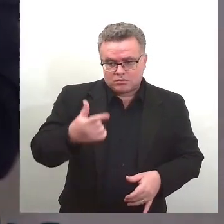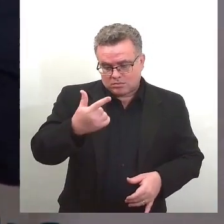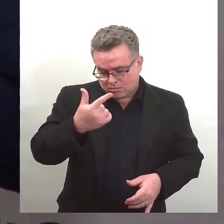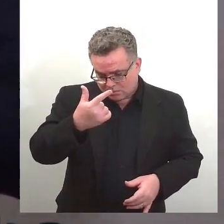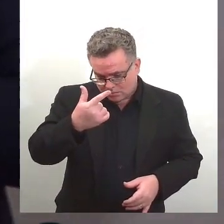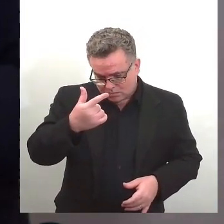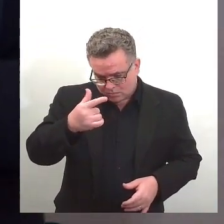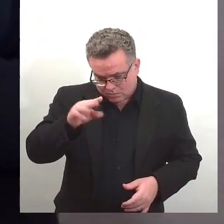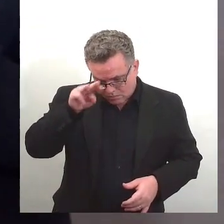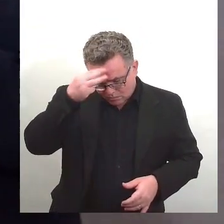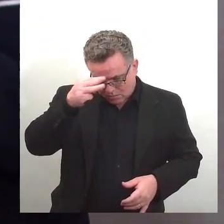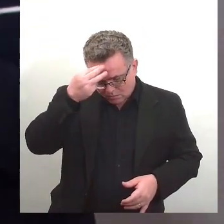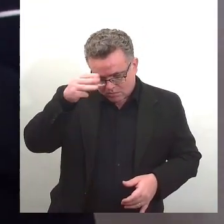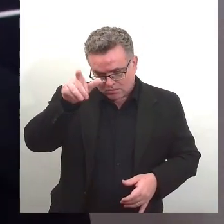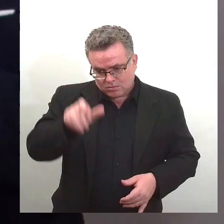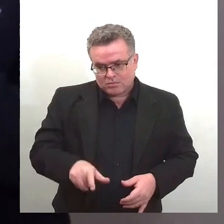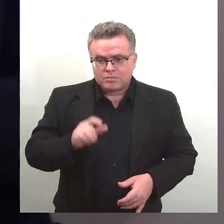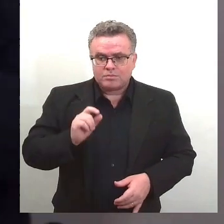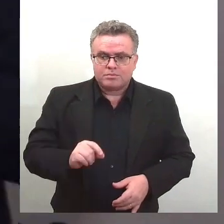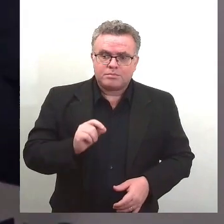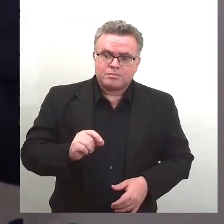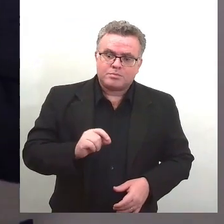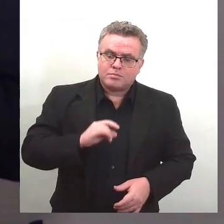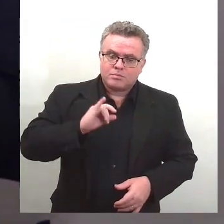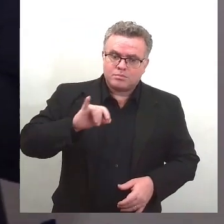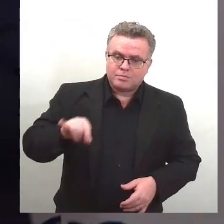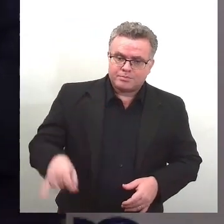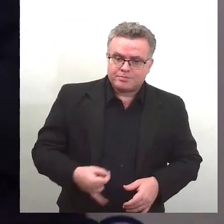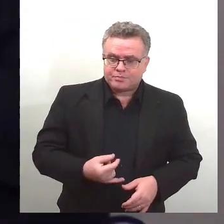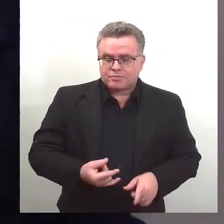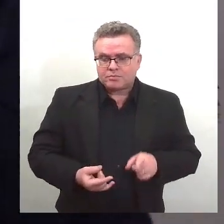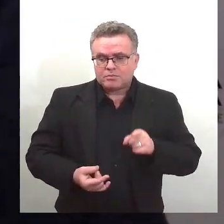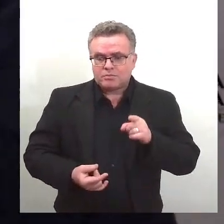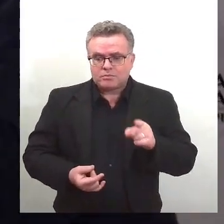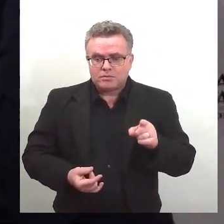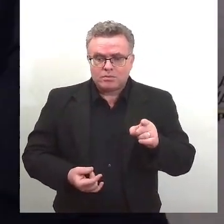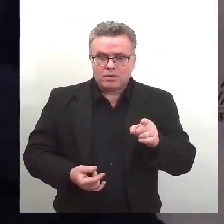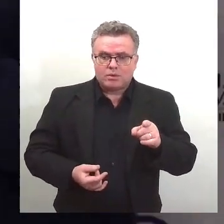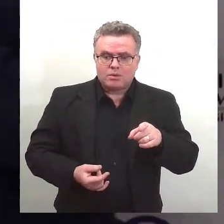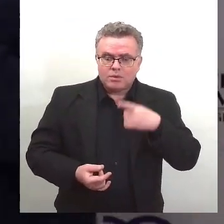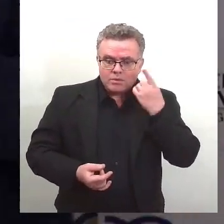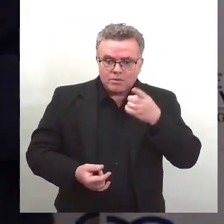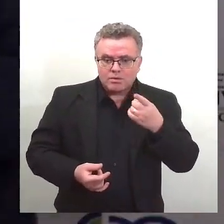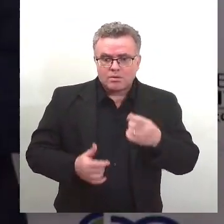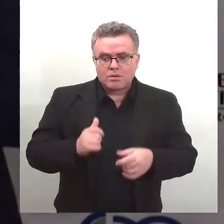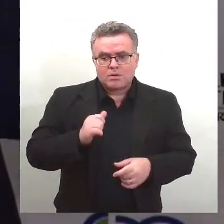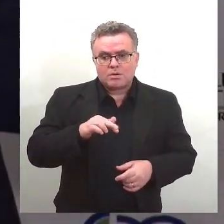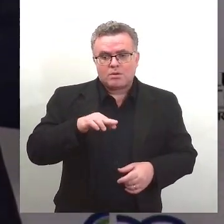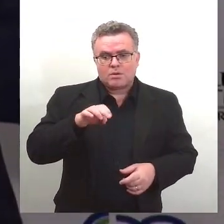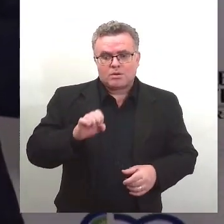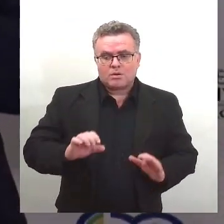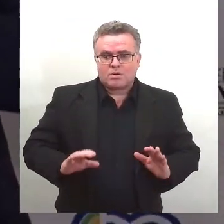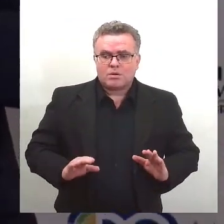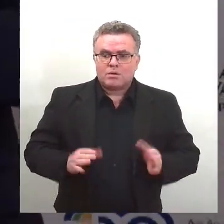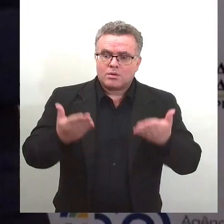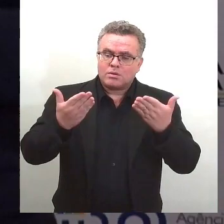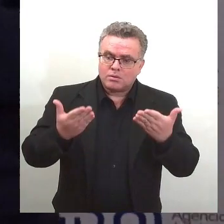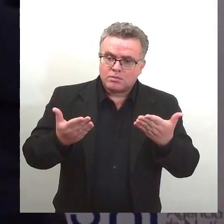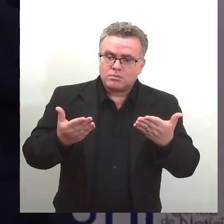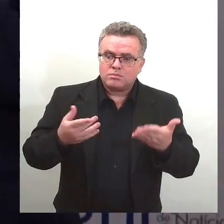que aproveitou o discurso da deputada Áurea Ribeiro, que comemorou o pagamento